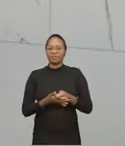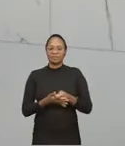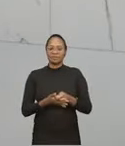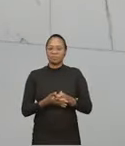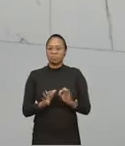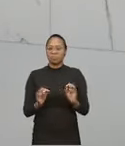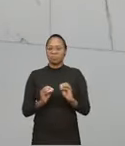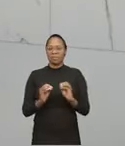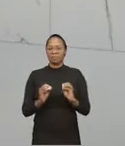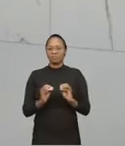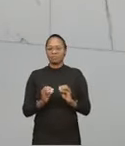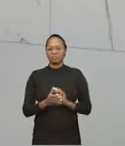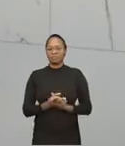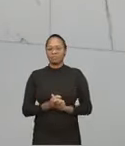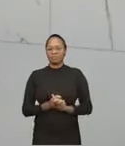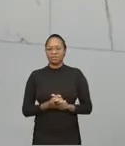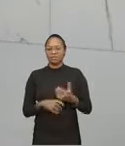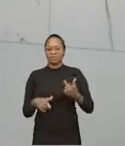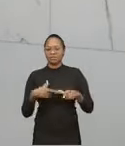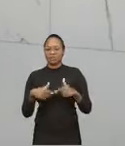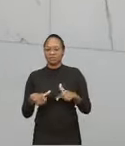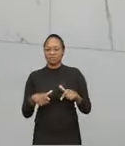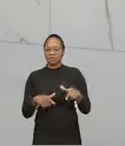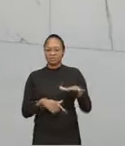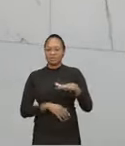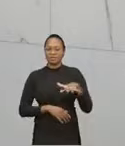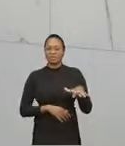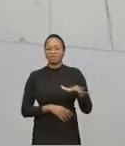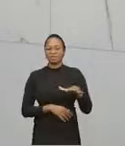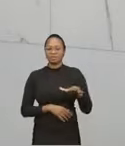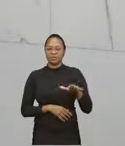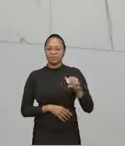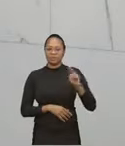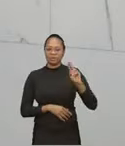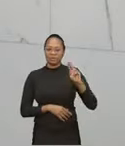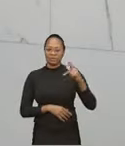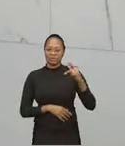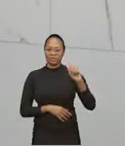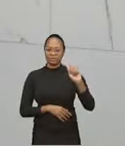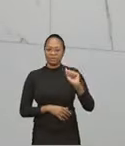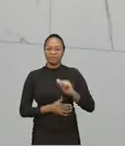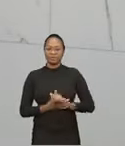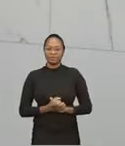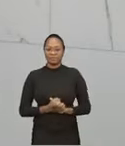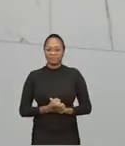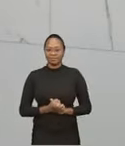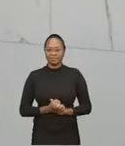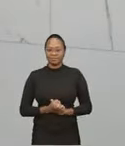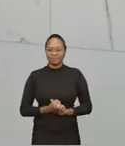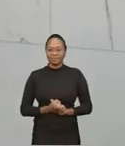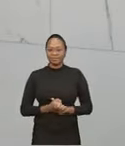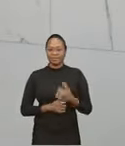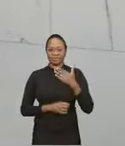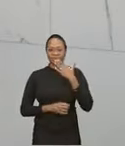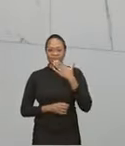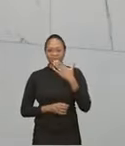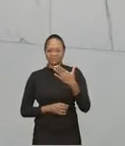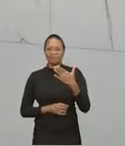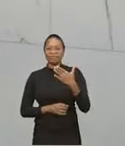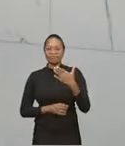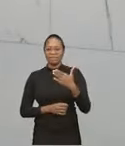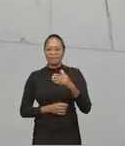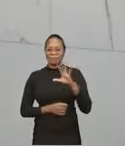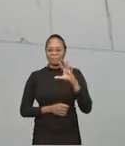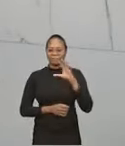dos funcionários da UPA é o prefeito de Camaçari e o secretário Anatan. Então, eu peço que o